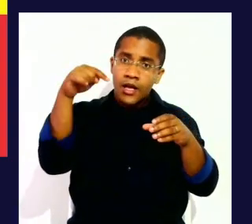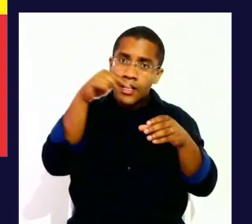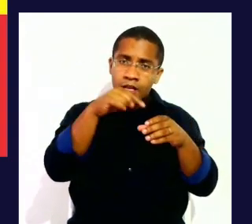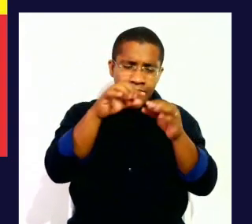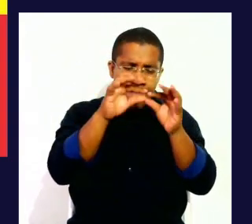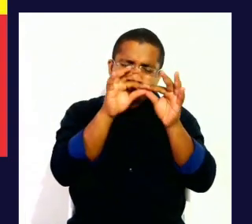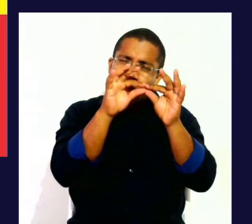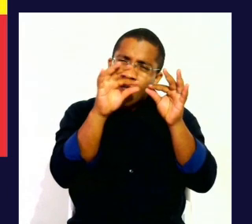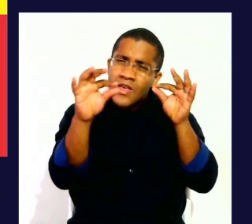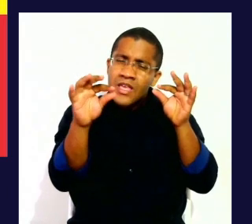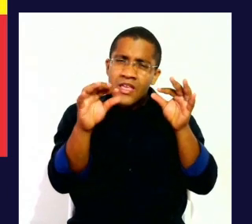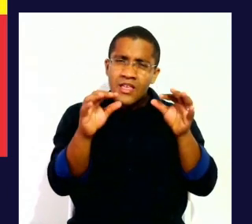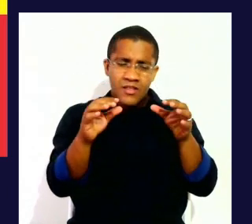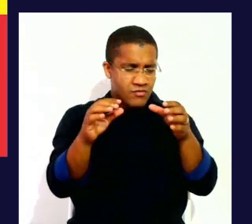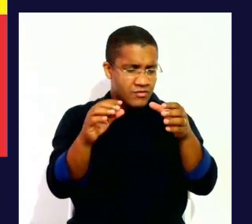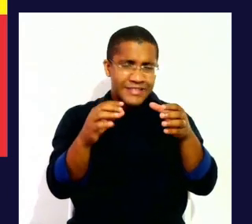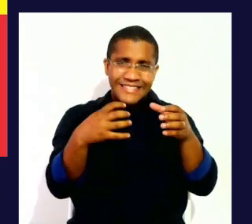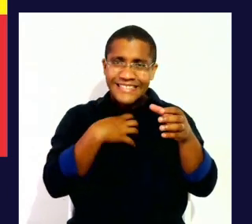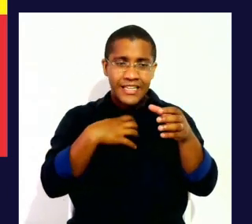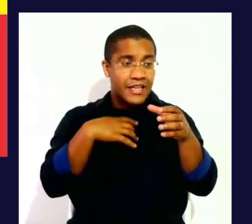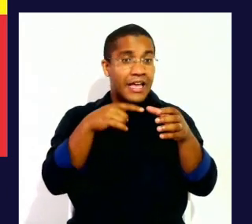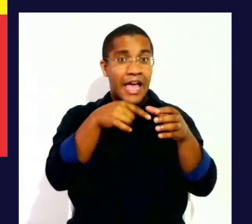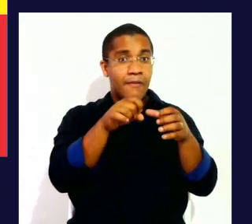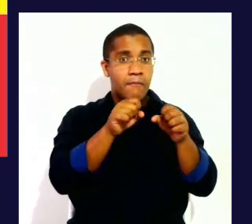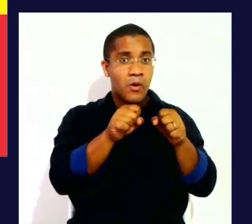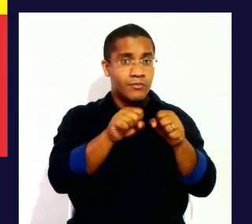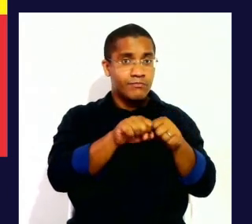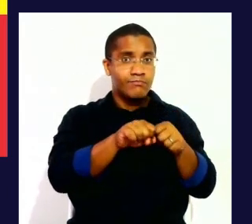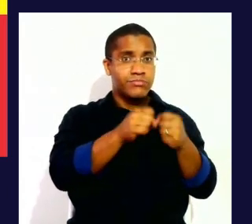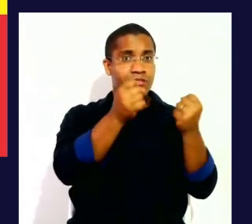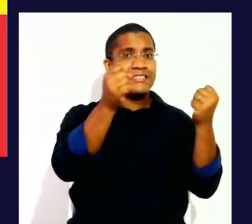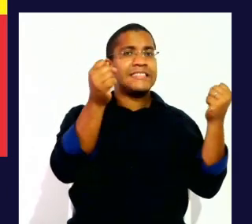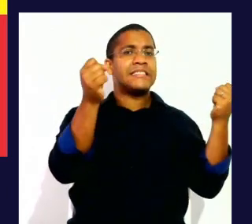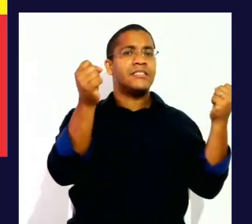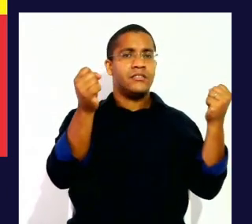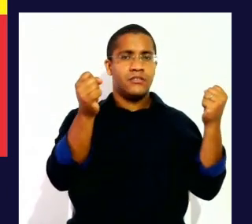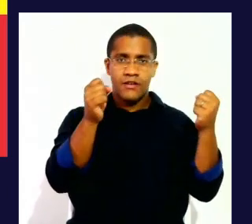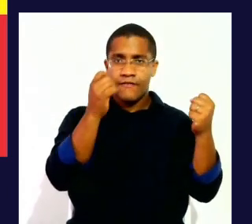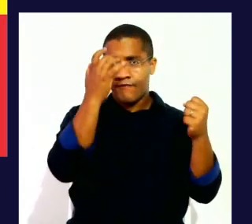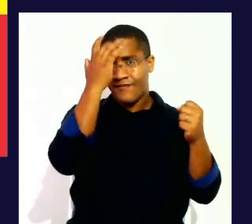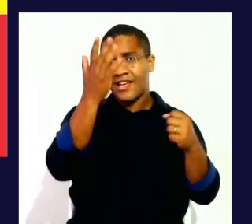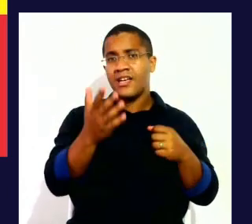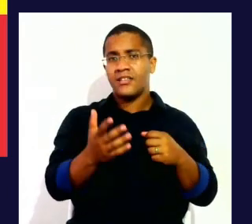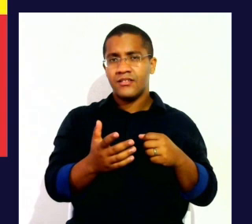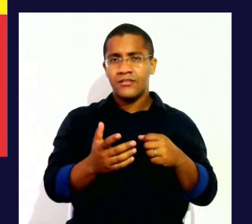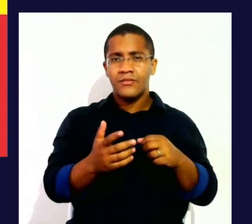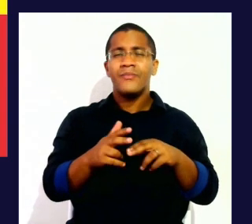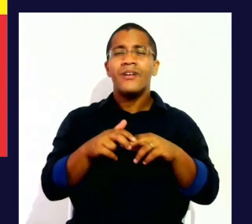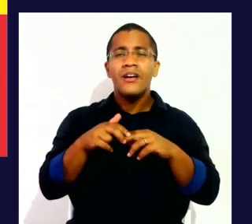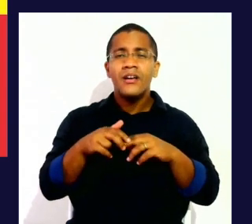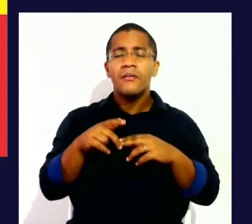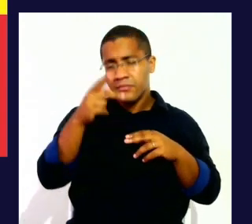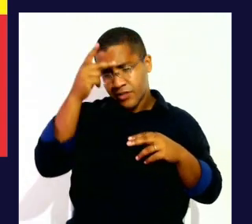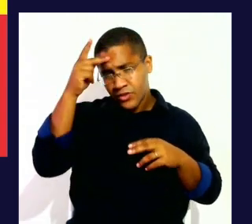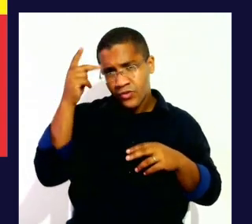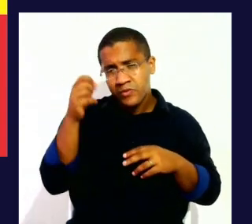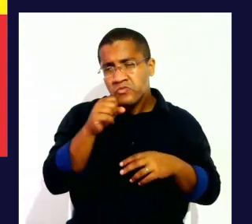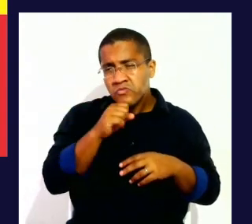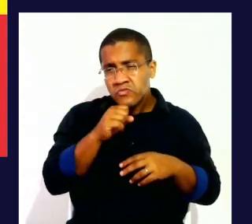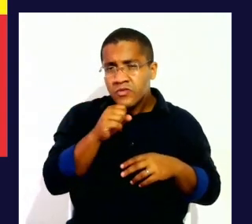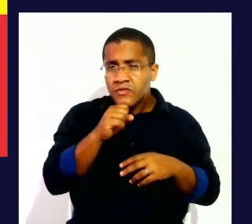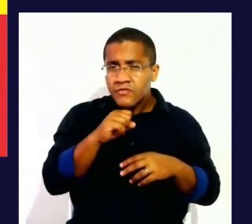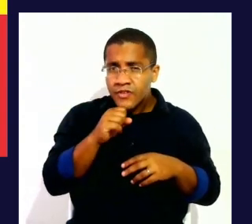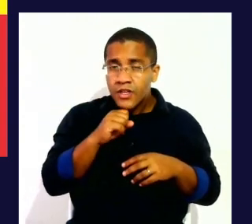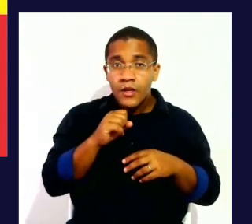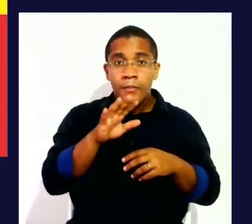finos e de extrema sensibilidade, mais sujeito a fraturas. Faz parte aí do processo normal de